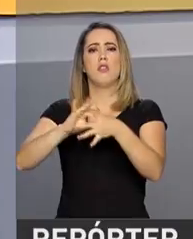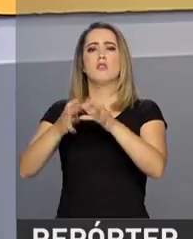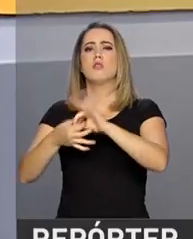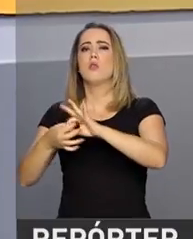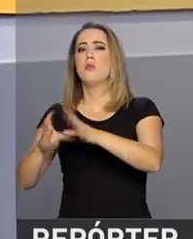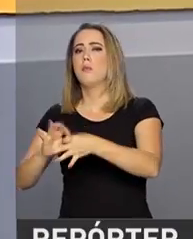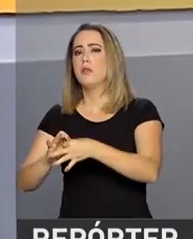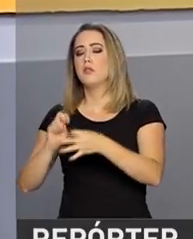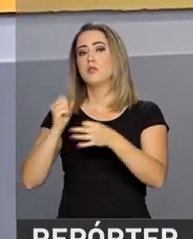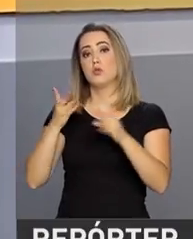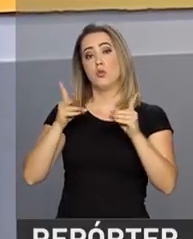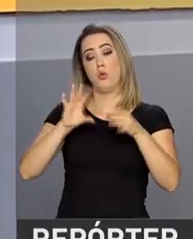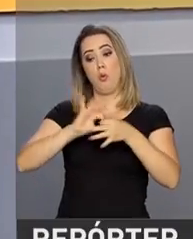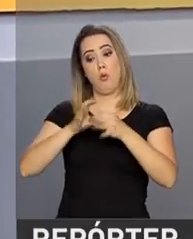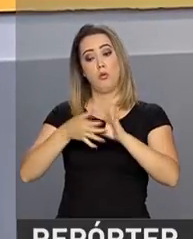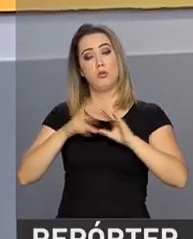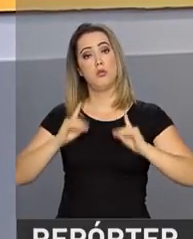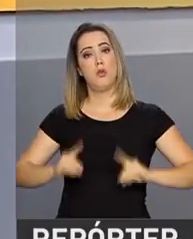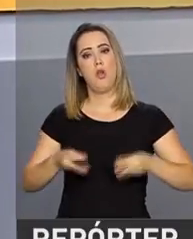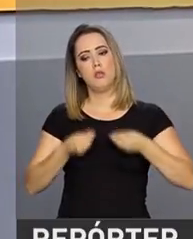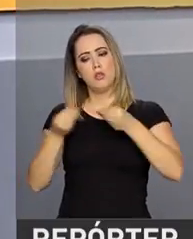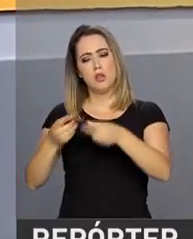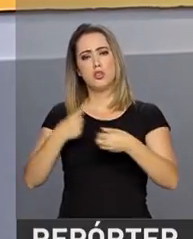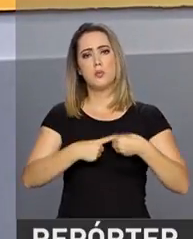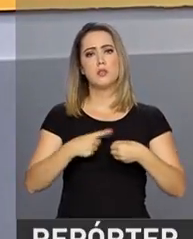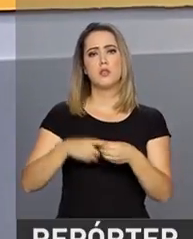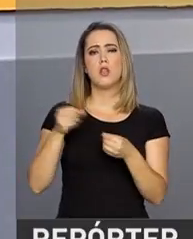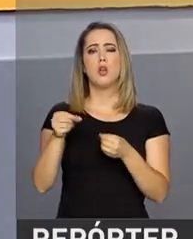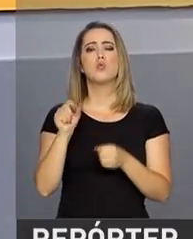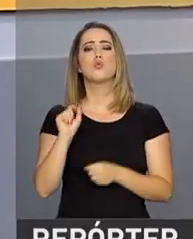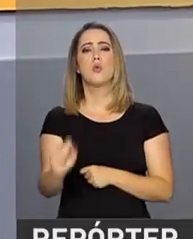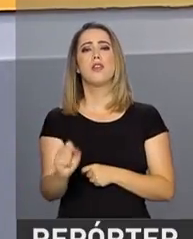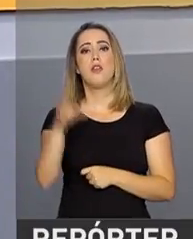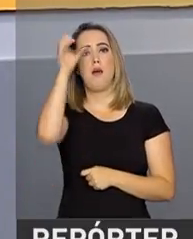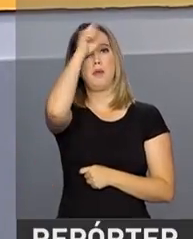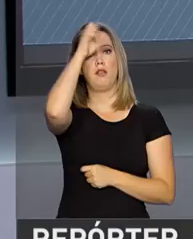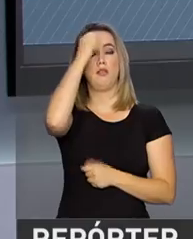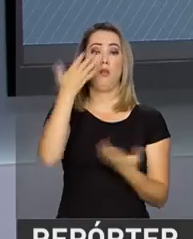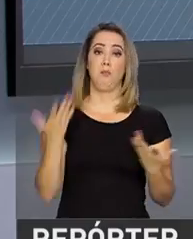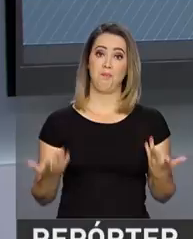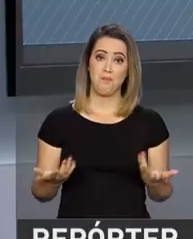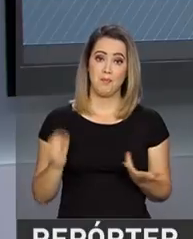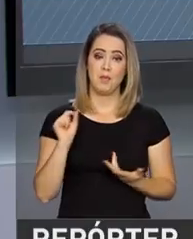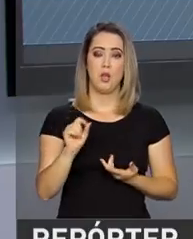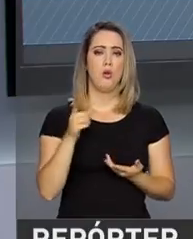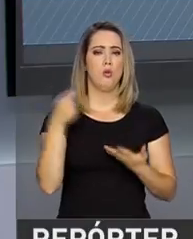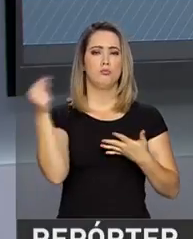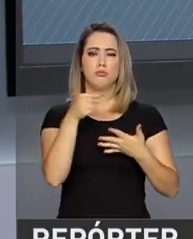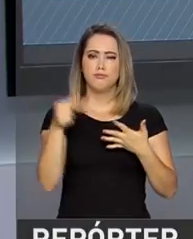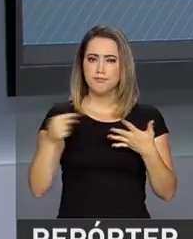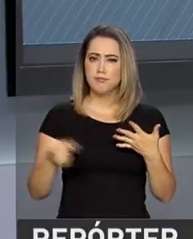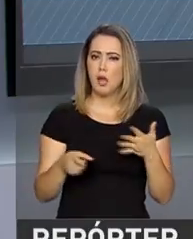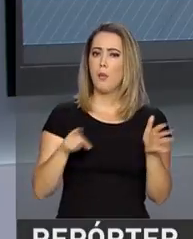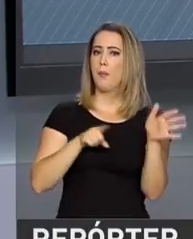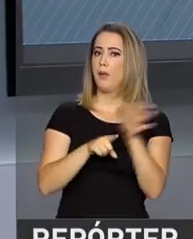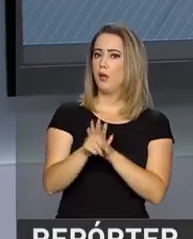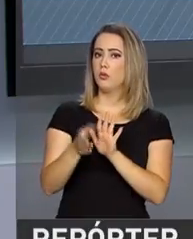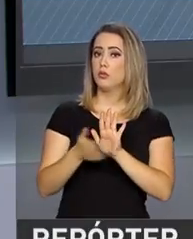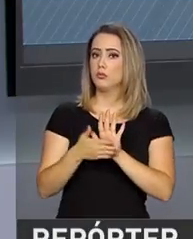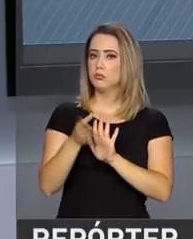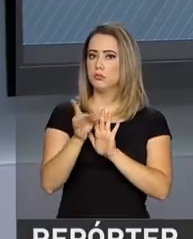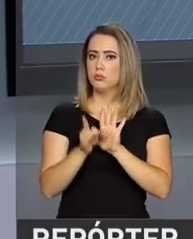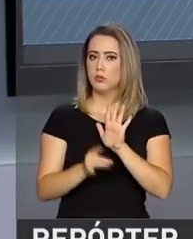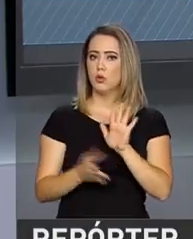deixar para uma cidade? Quais os aprendizados que os organizadores levam? Essas e outras questões estão em uma